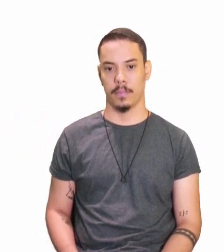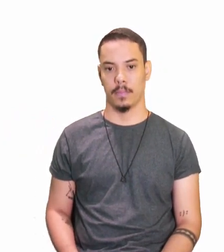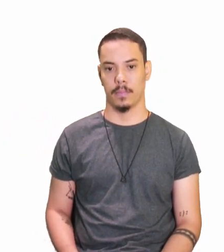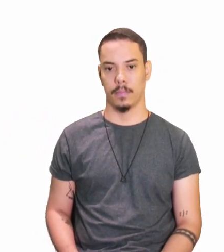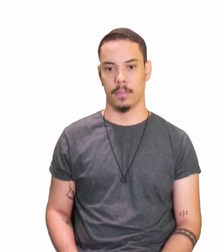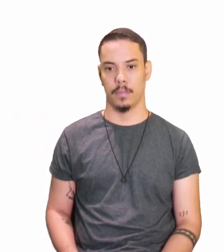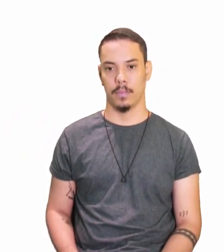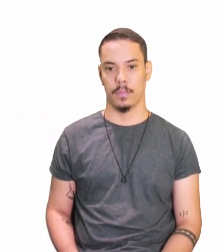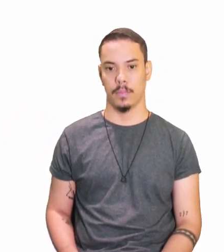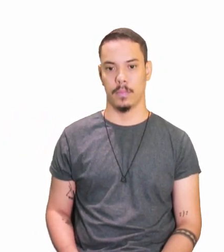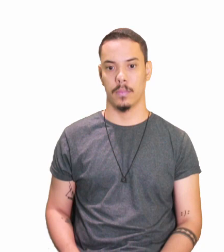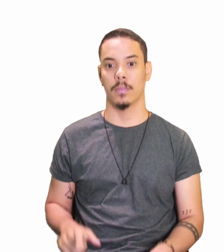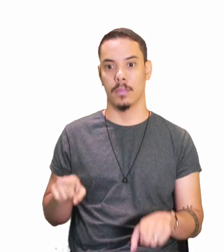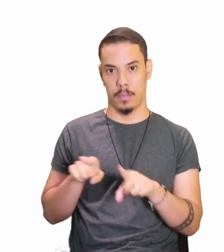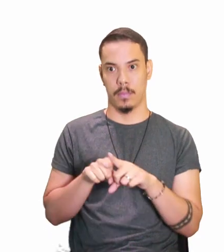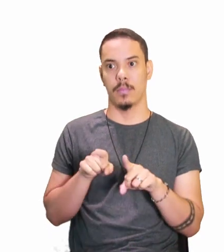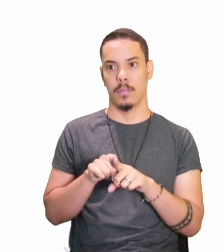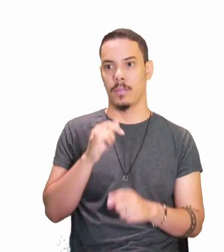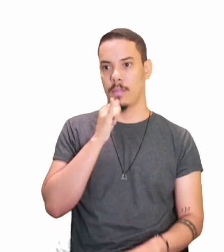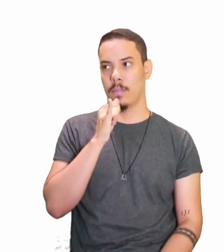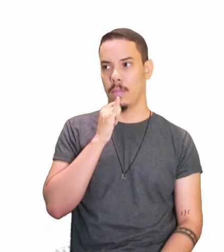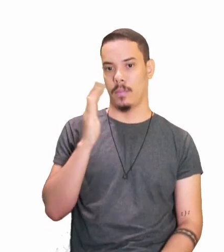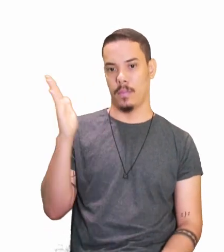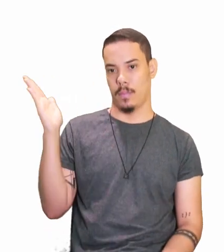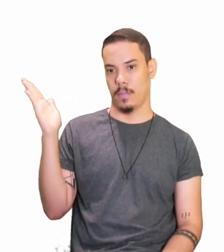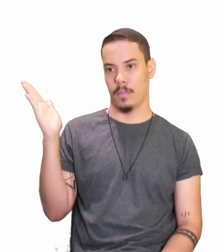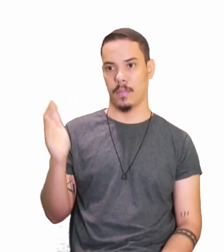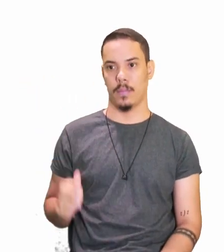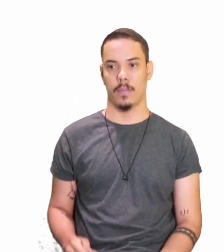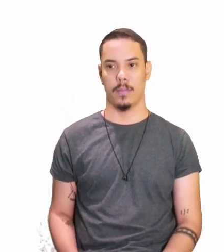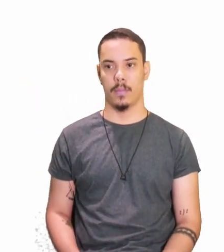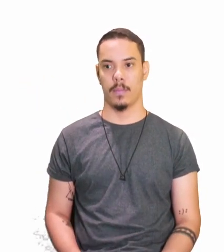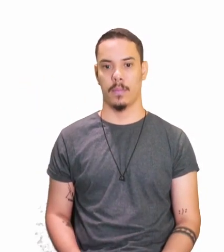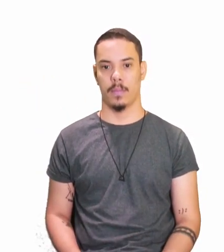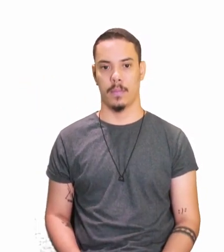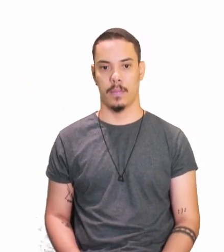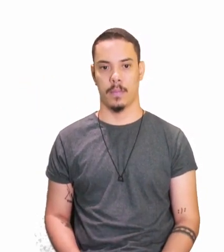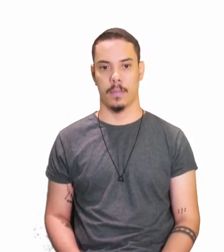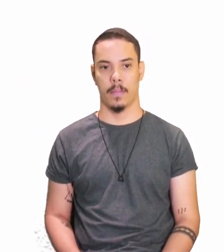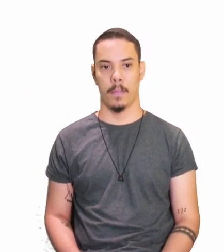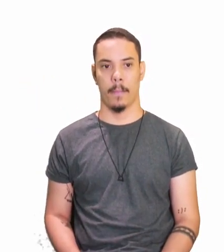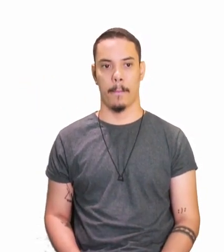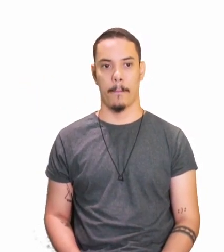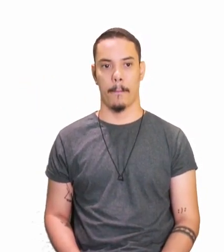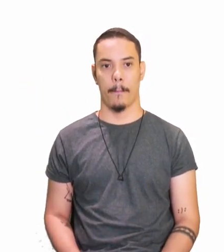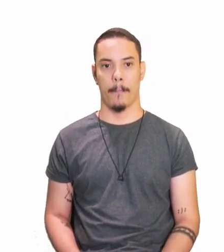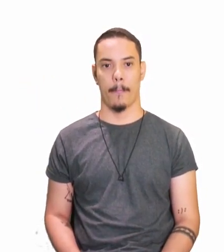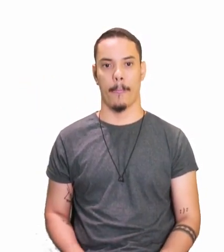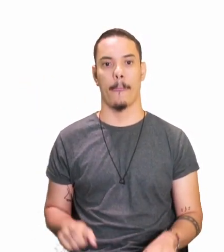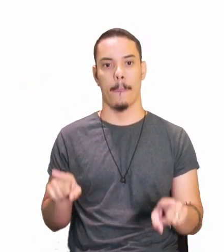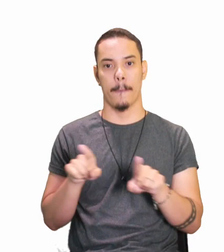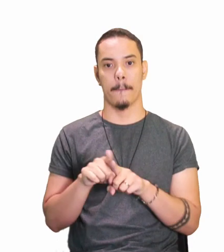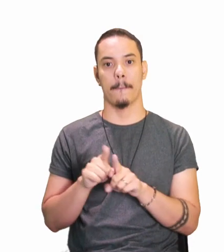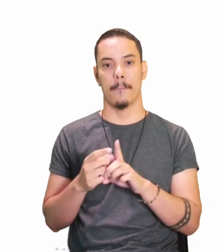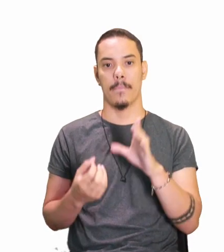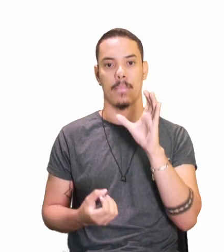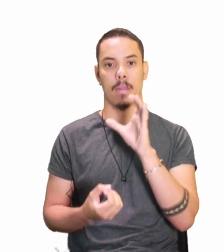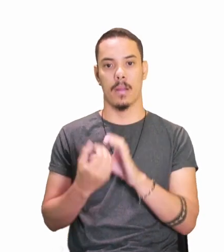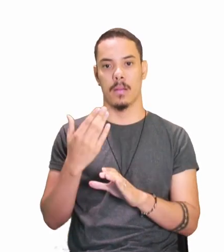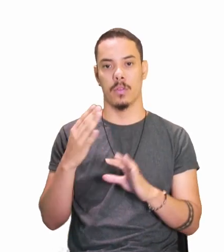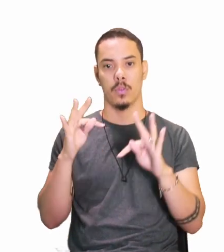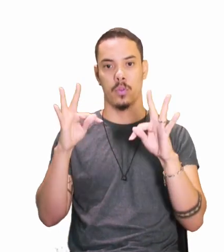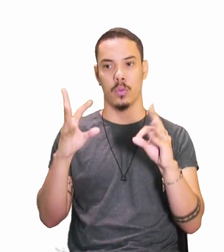interregional, super romântico. Tá certo? Olha só, nas formações com os